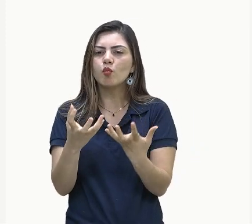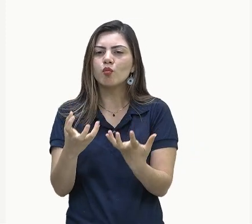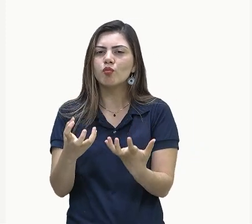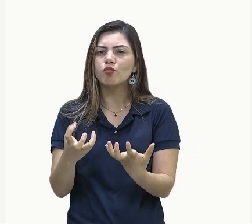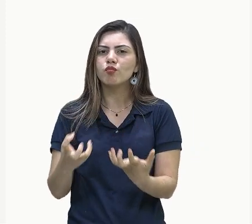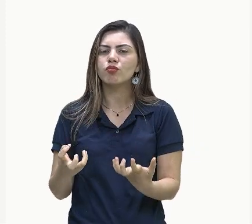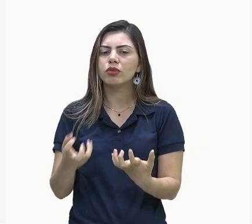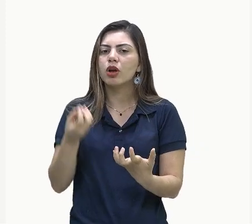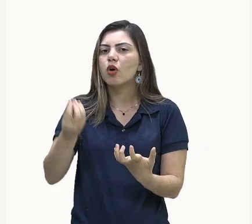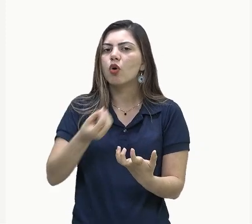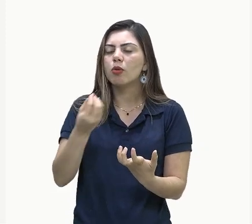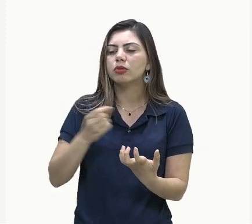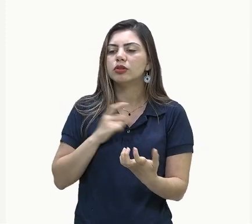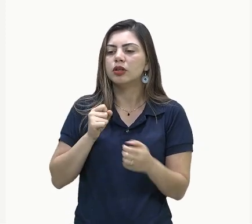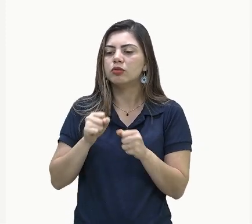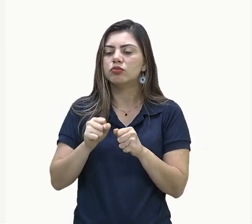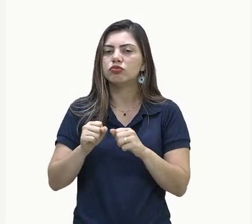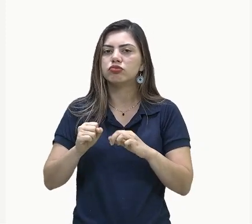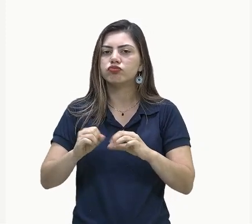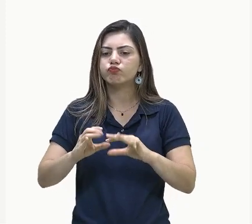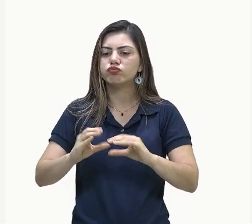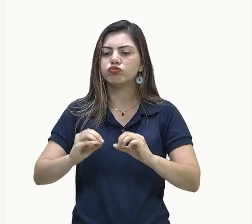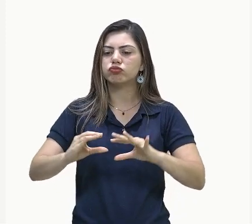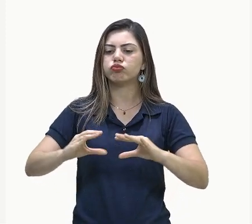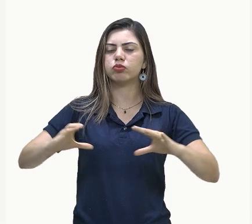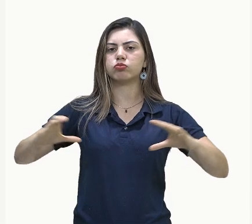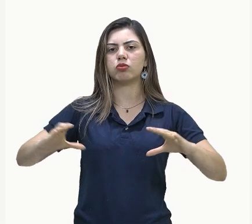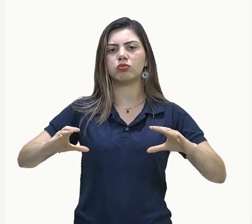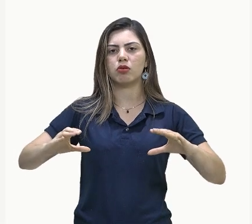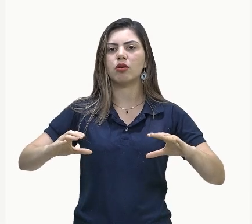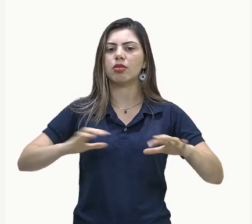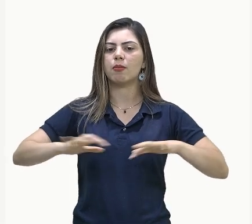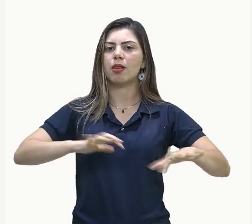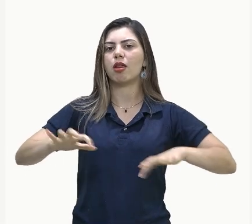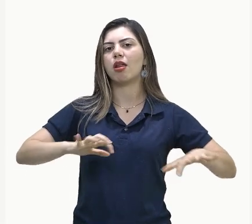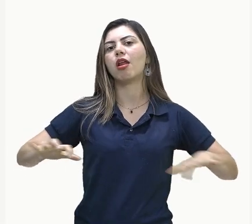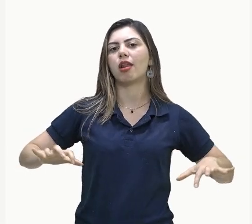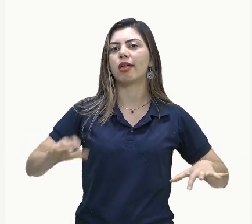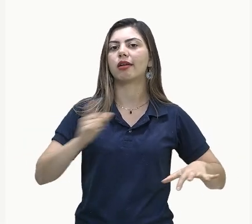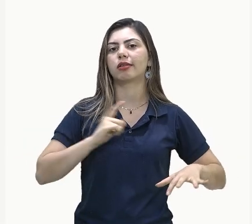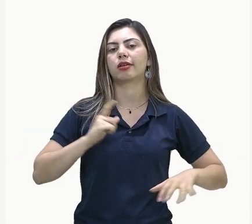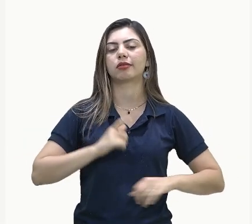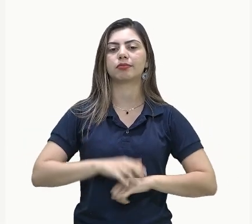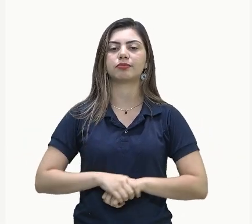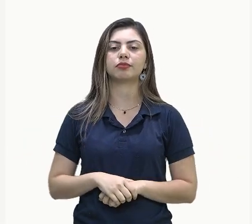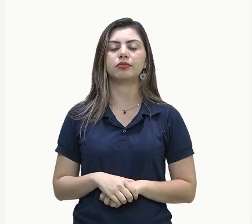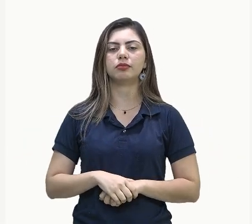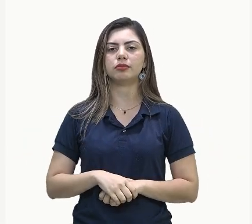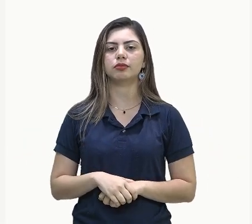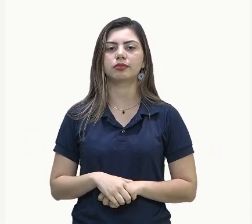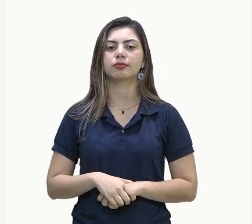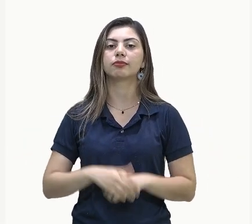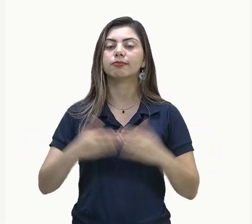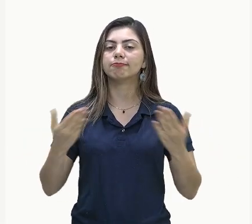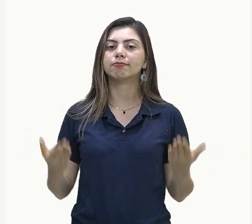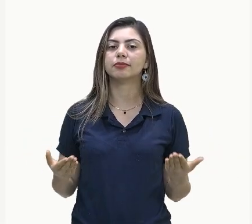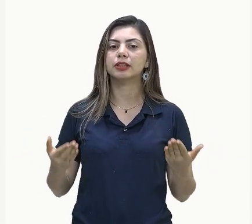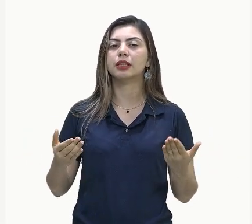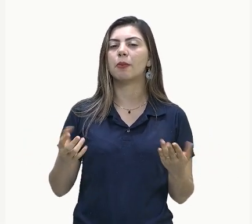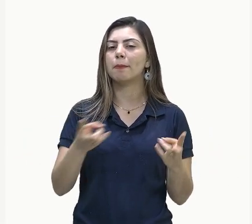ali, vai se formando ali essa erosão, certo? Bem, ela tem